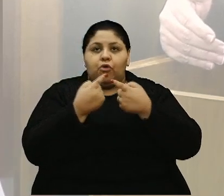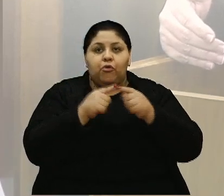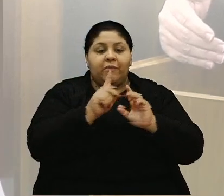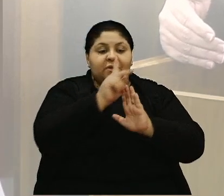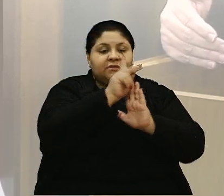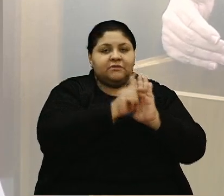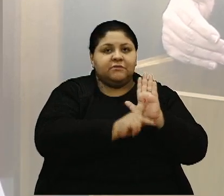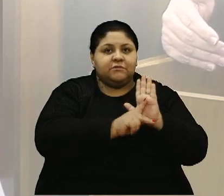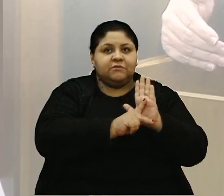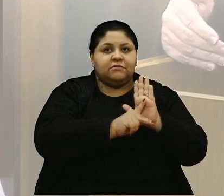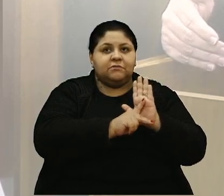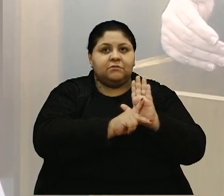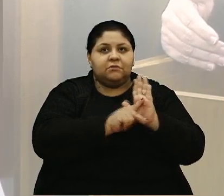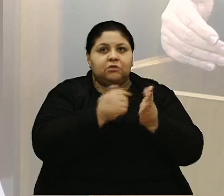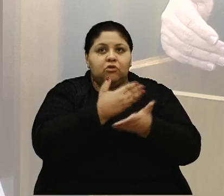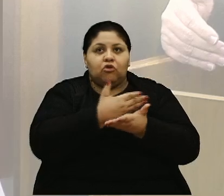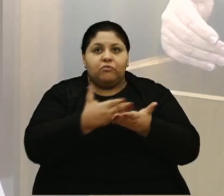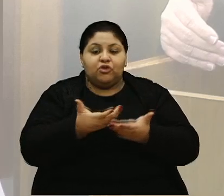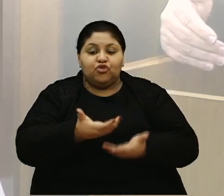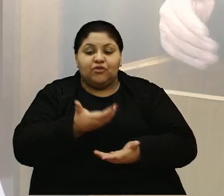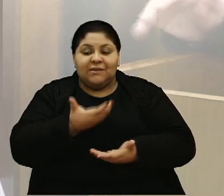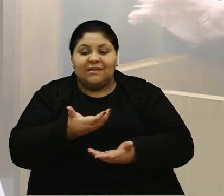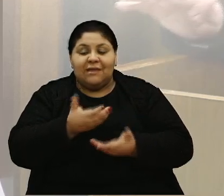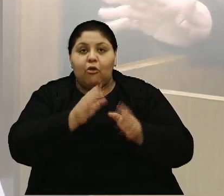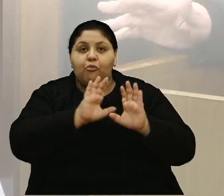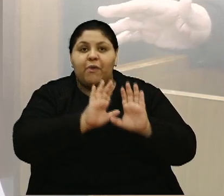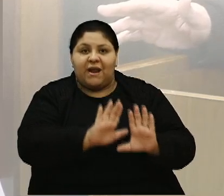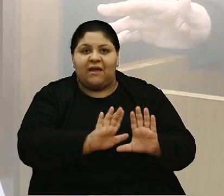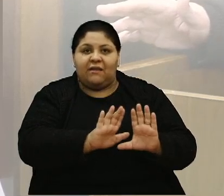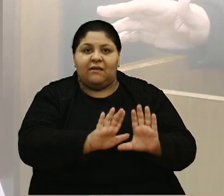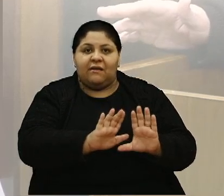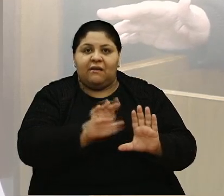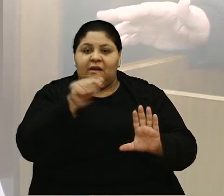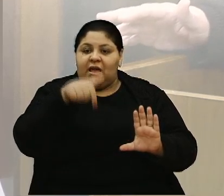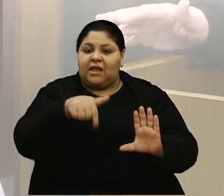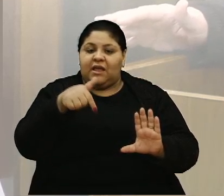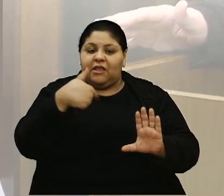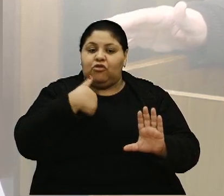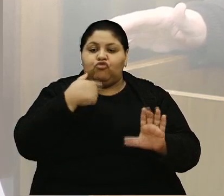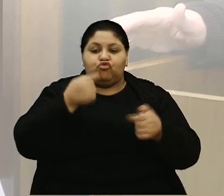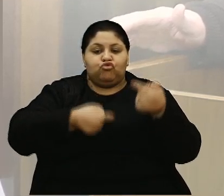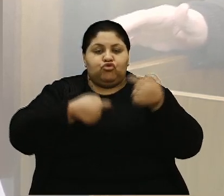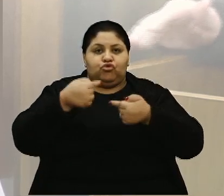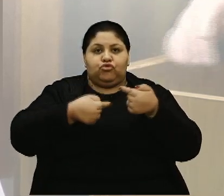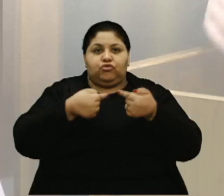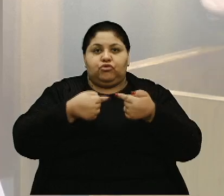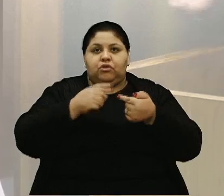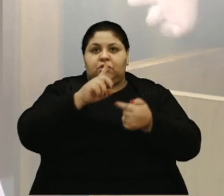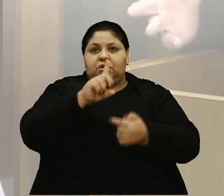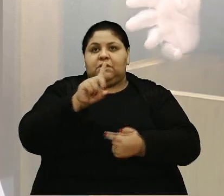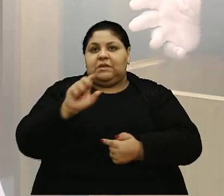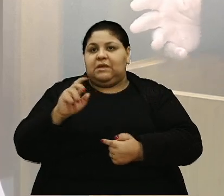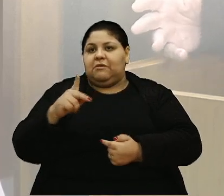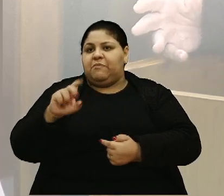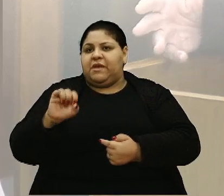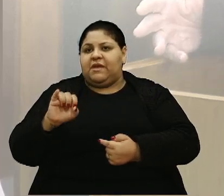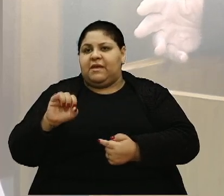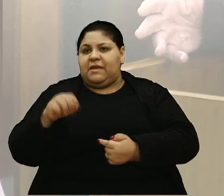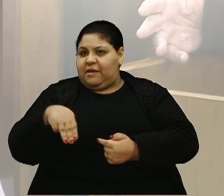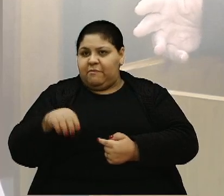projeto está desde o Natal aí parado. E aqui não cabe a mim discutir com o DPM, o IGAN, enfim, as